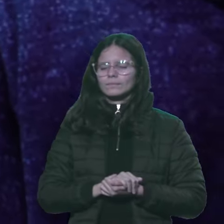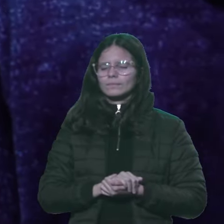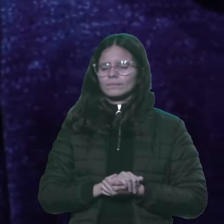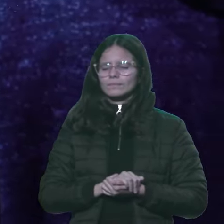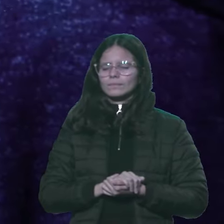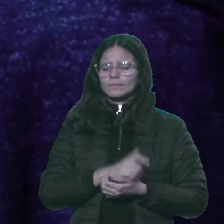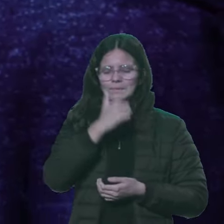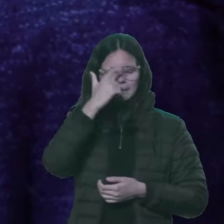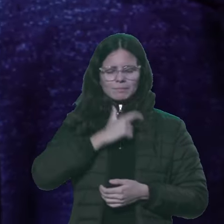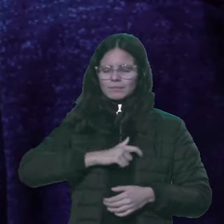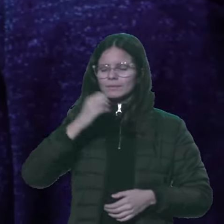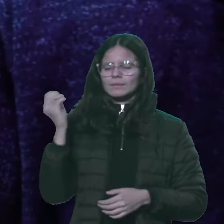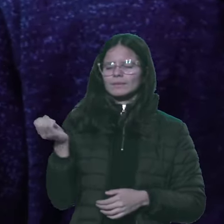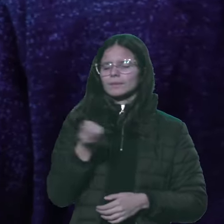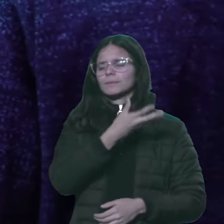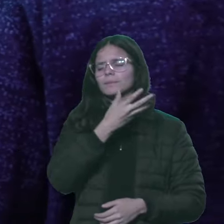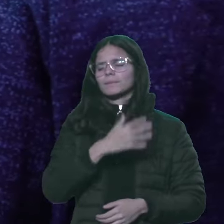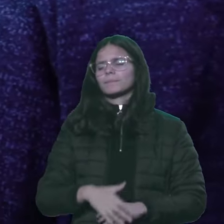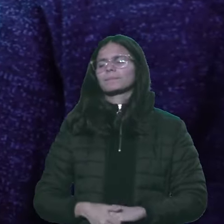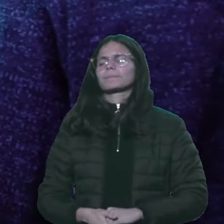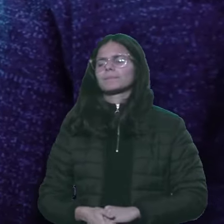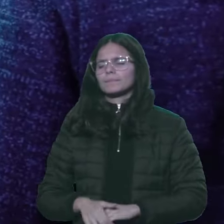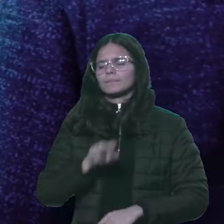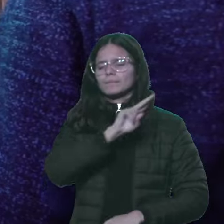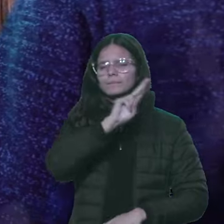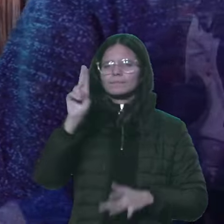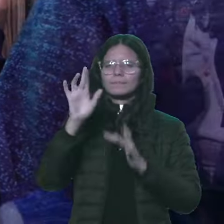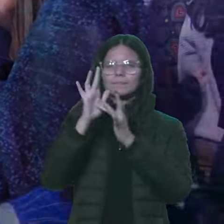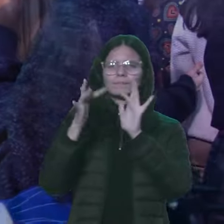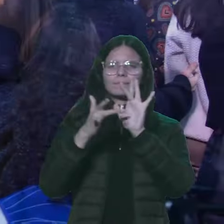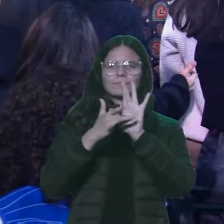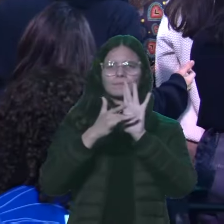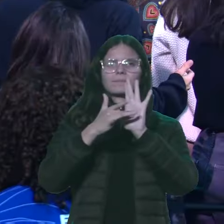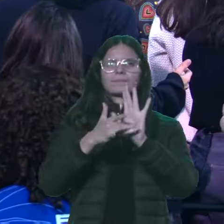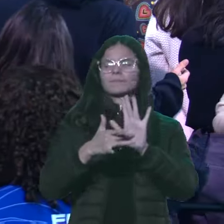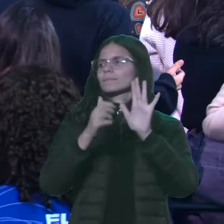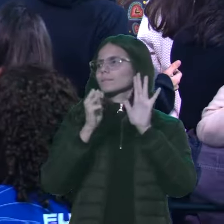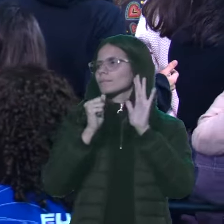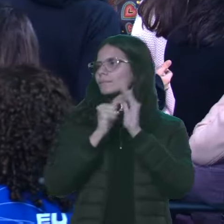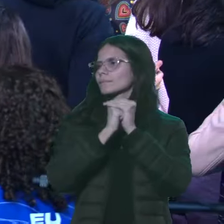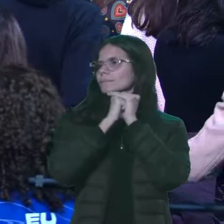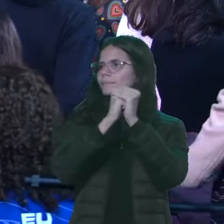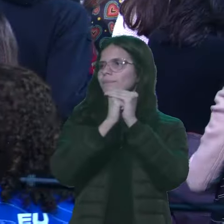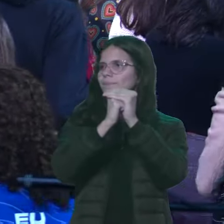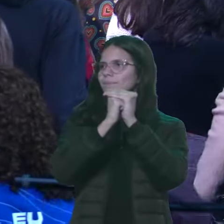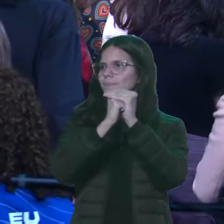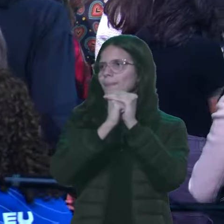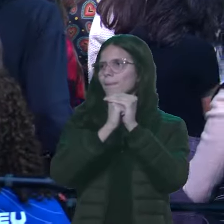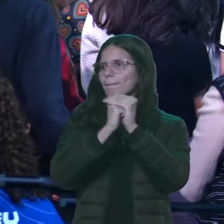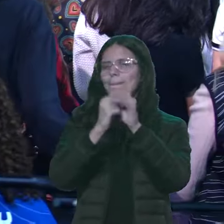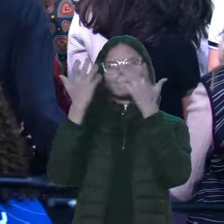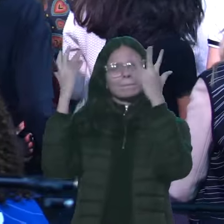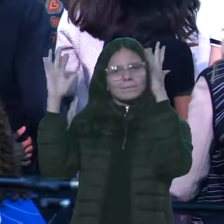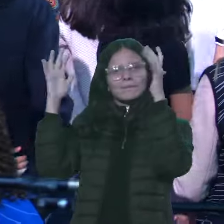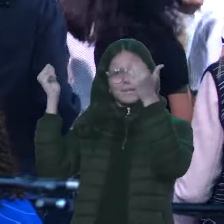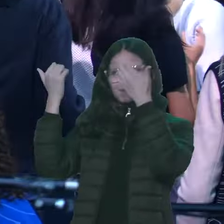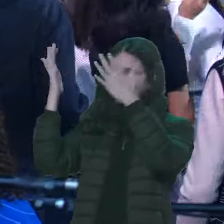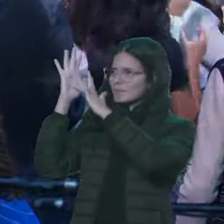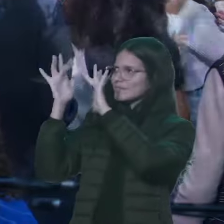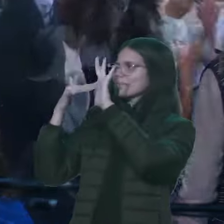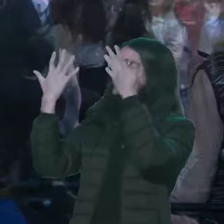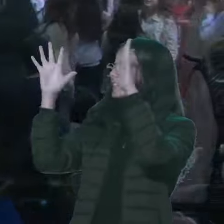uma nova pessoa, em nome de Jesus. Amém, amém. Você pode aplaudir Jesus